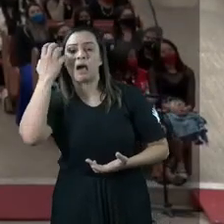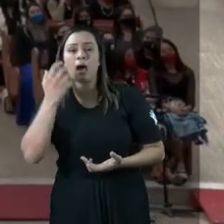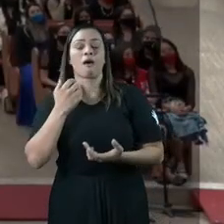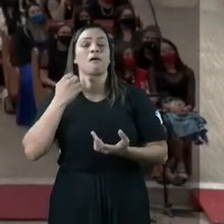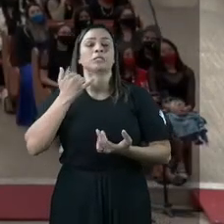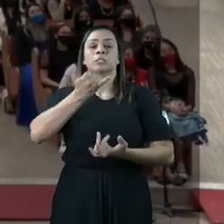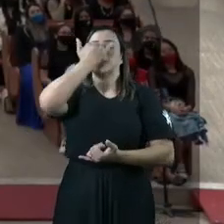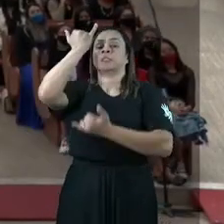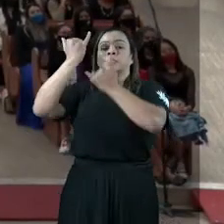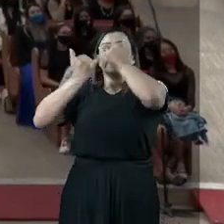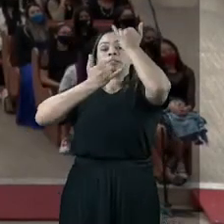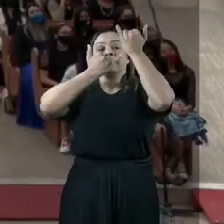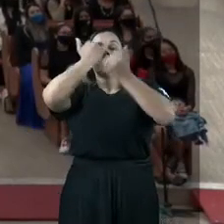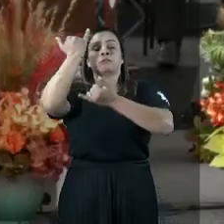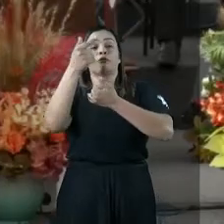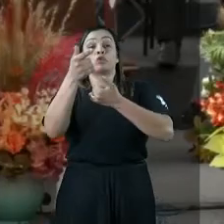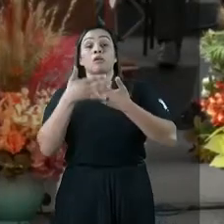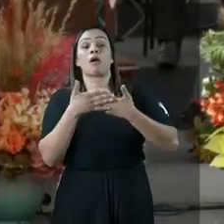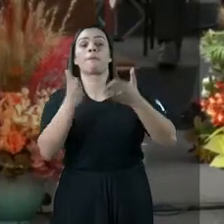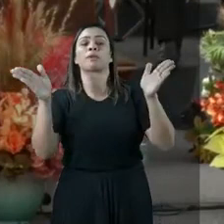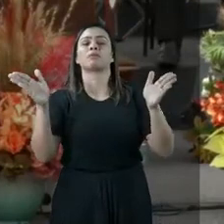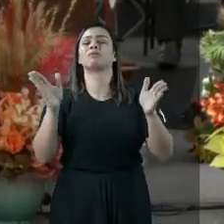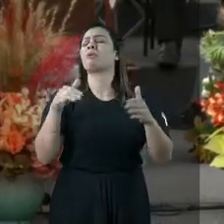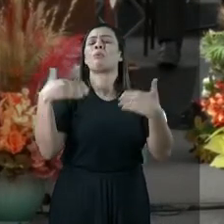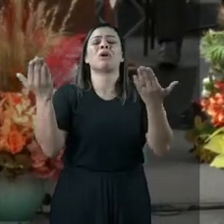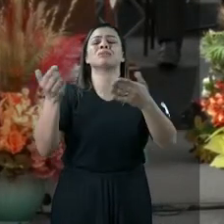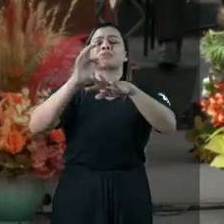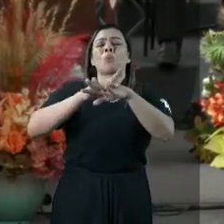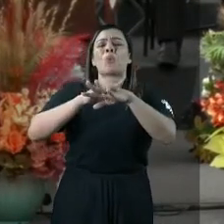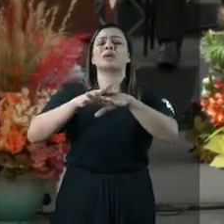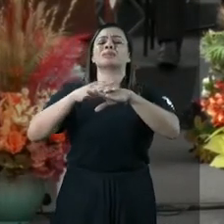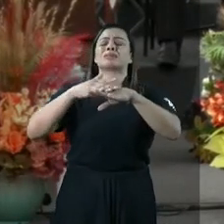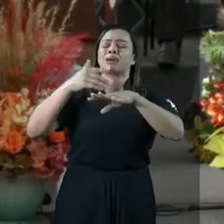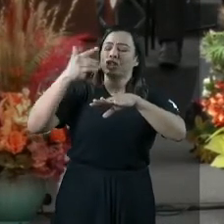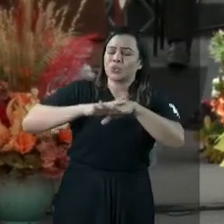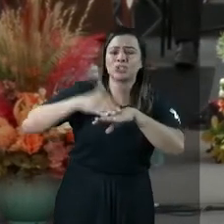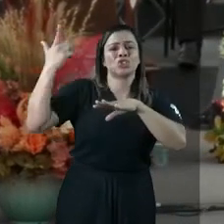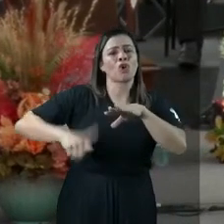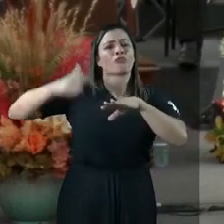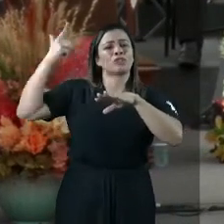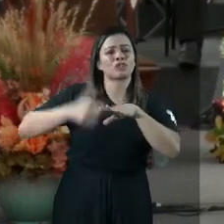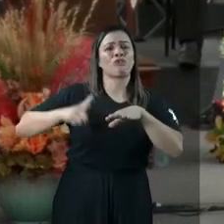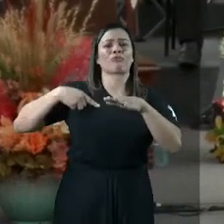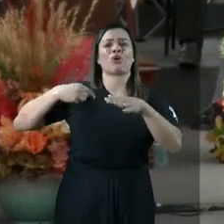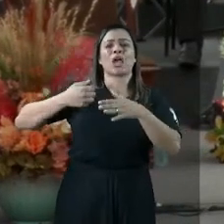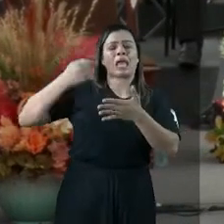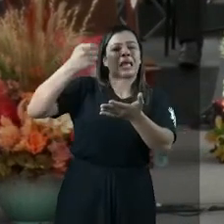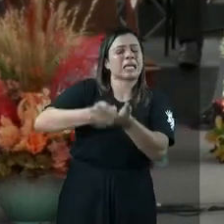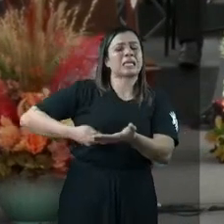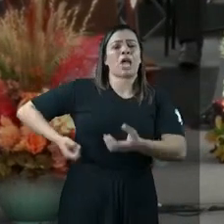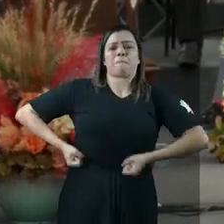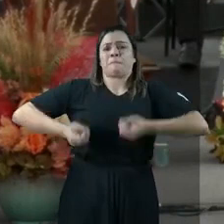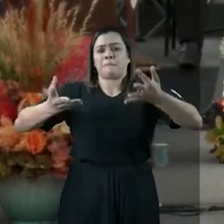entrar? Quantas enfermidades mais você vai ter que gastar dinheiro com os médicos para entender que o Rei da Glória quer